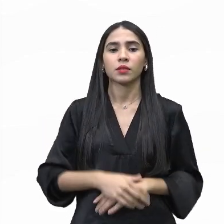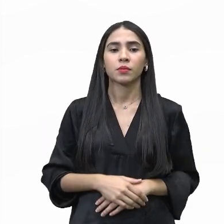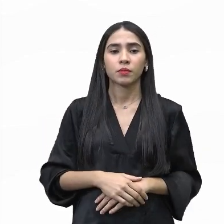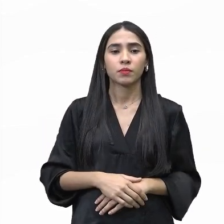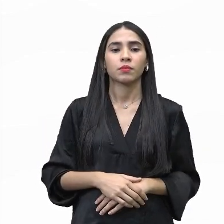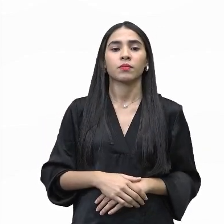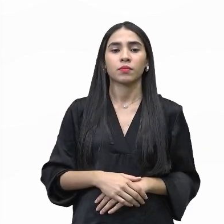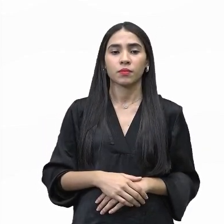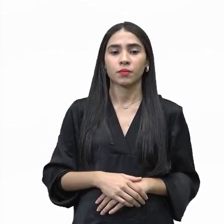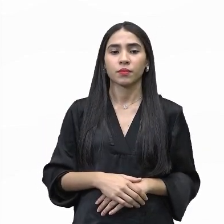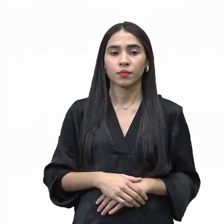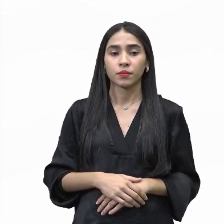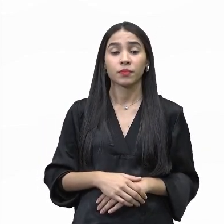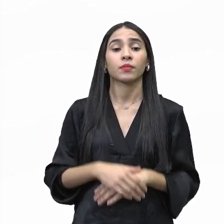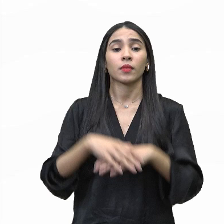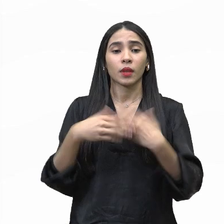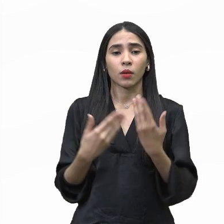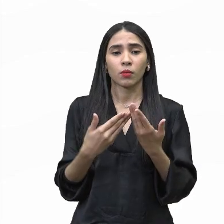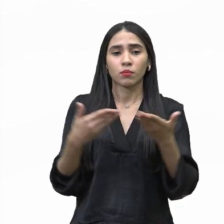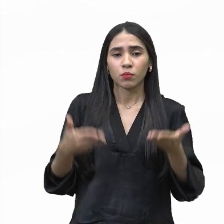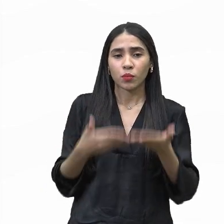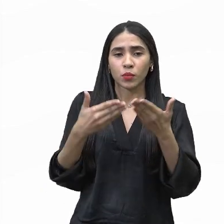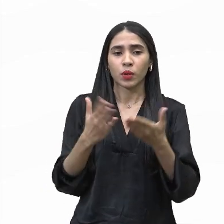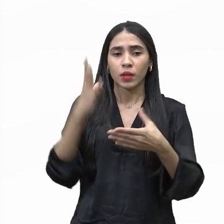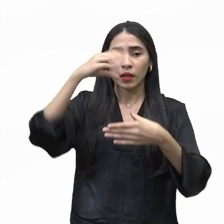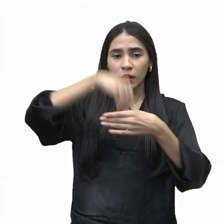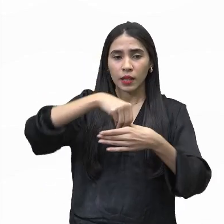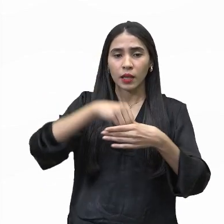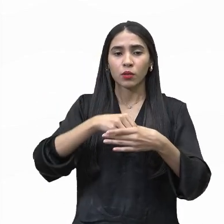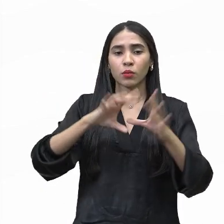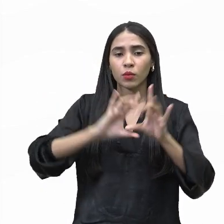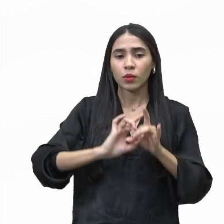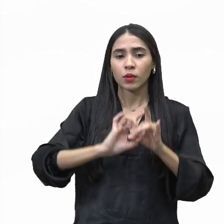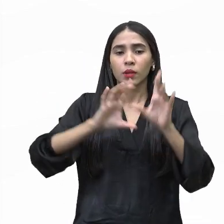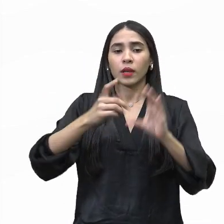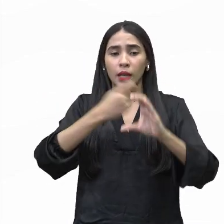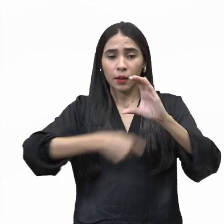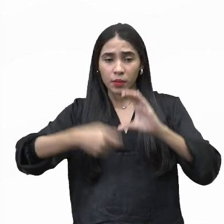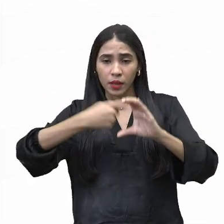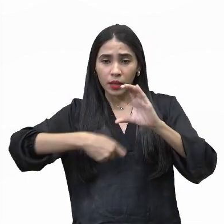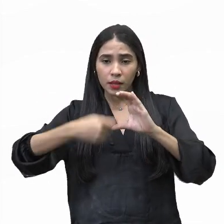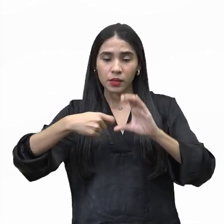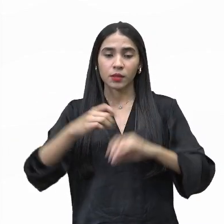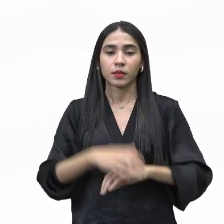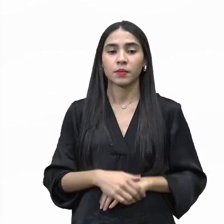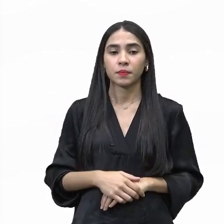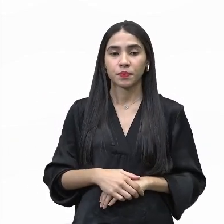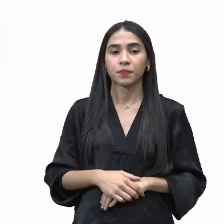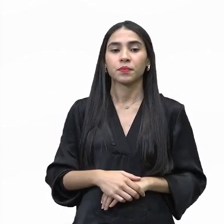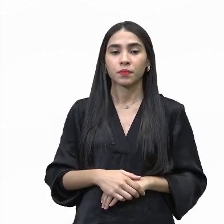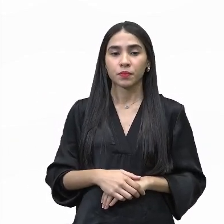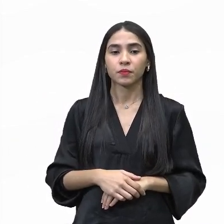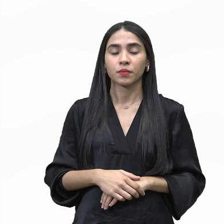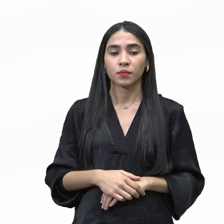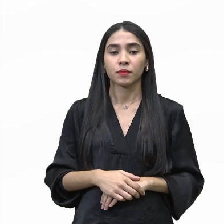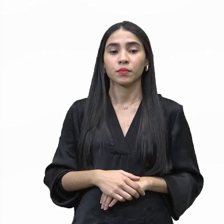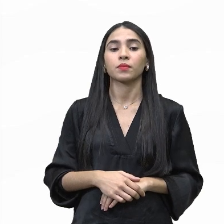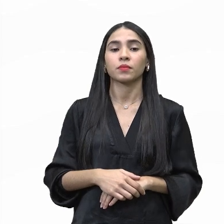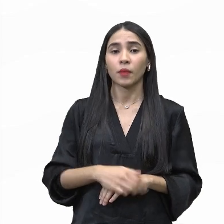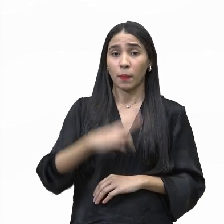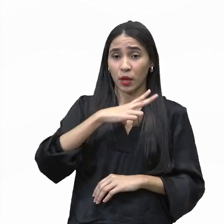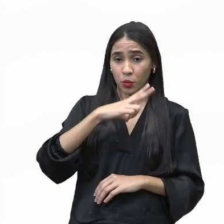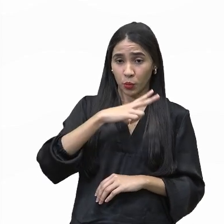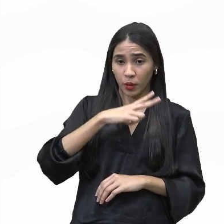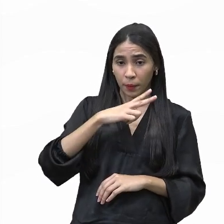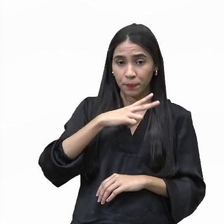de produção na sociedade liberal capitalista, ela era uma sociedade, os meios de produção eram propriedade